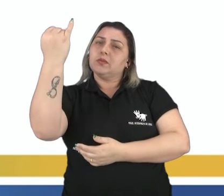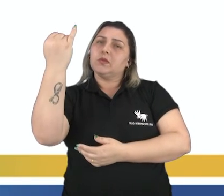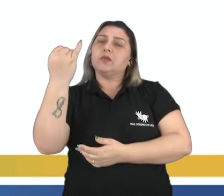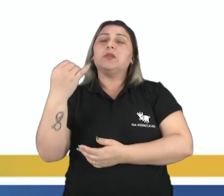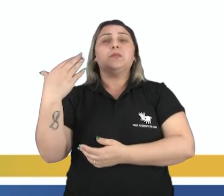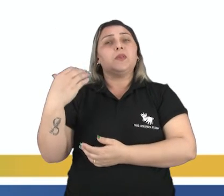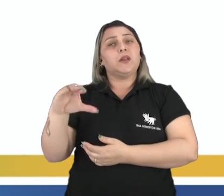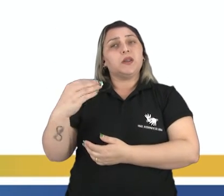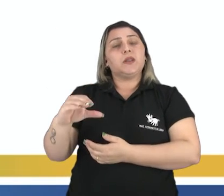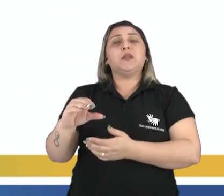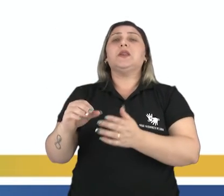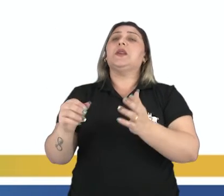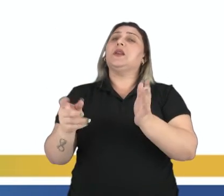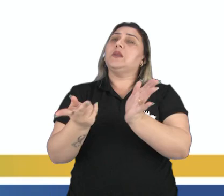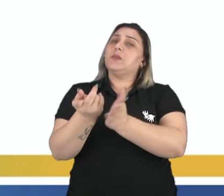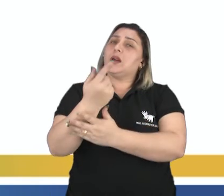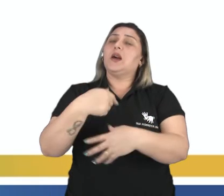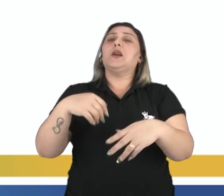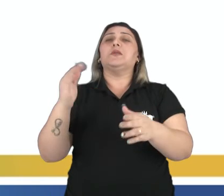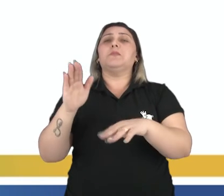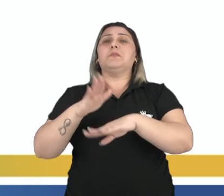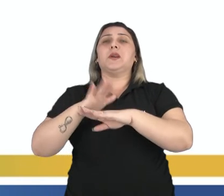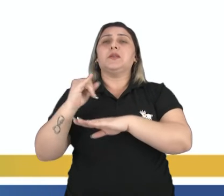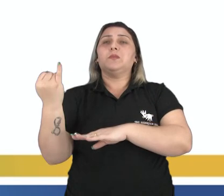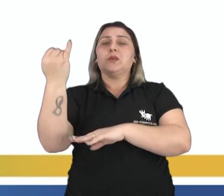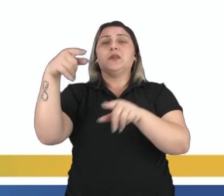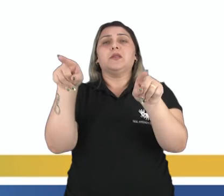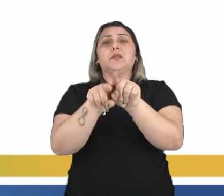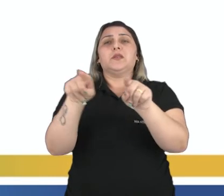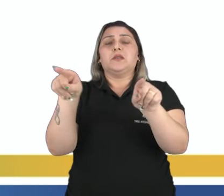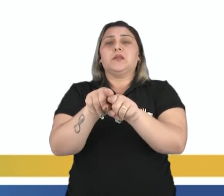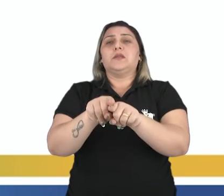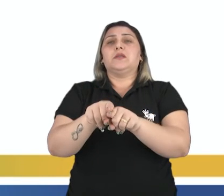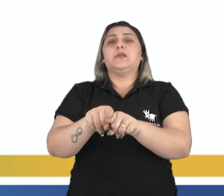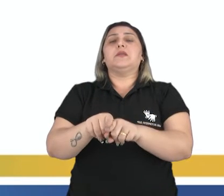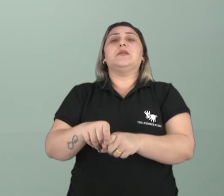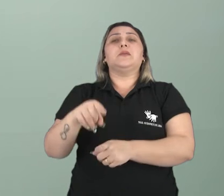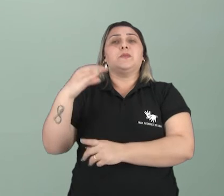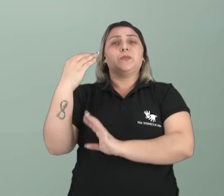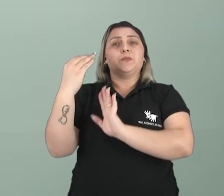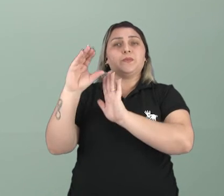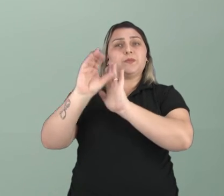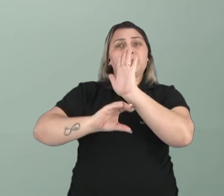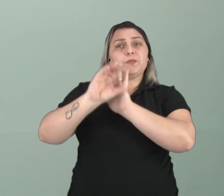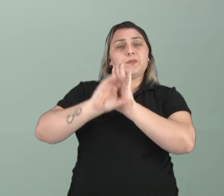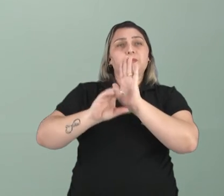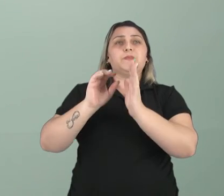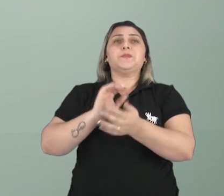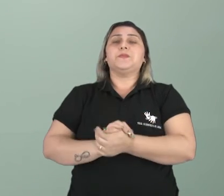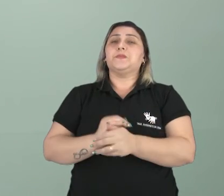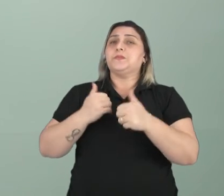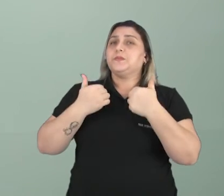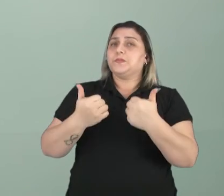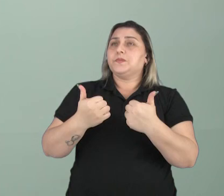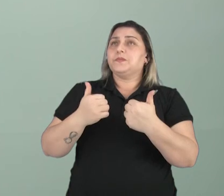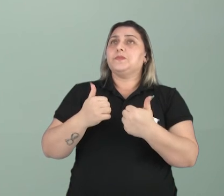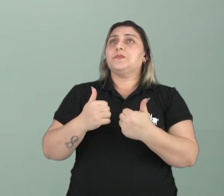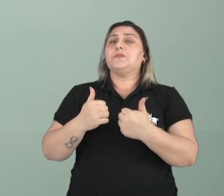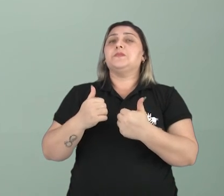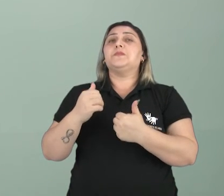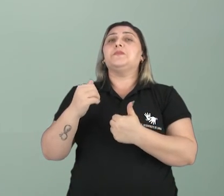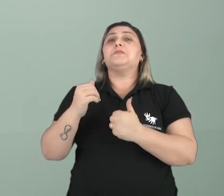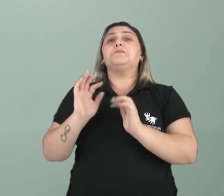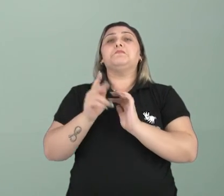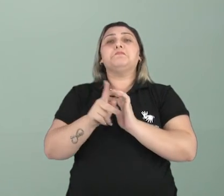para a ciência é o conceito, e o que é mais importante para a arte é o conceito. Tá bom, pessoal? O professor César